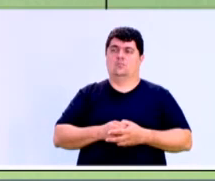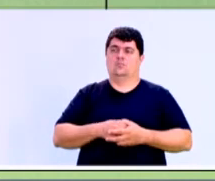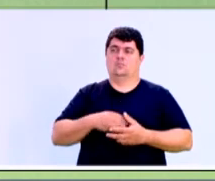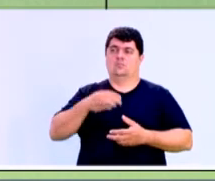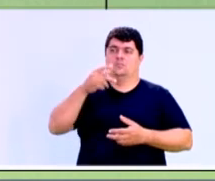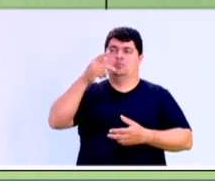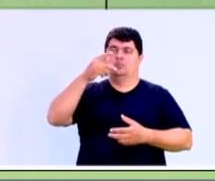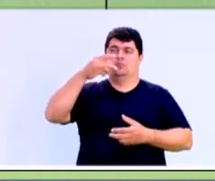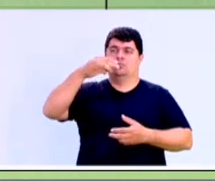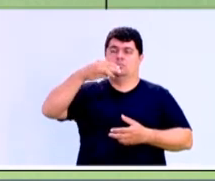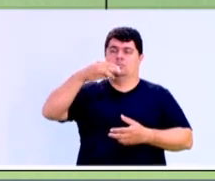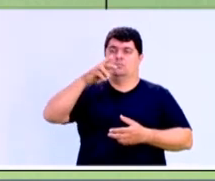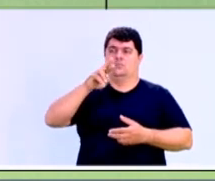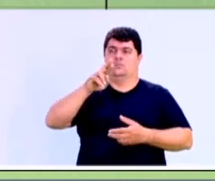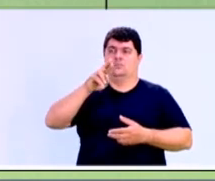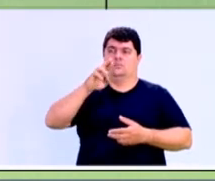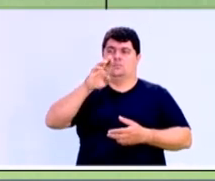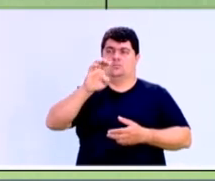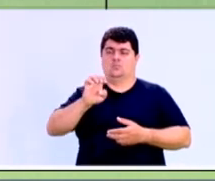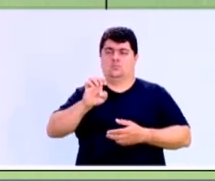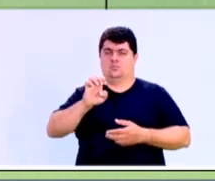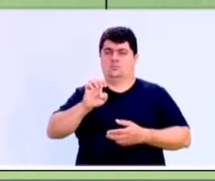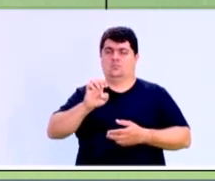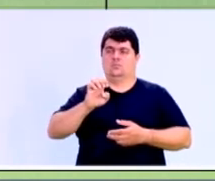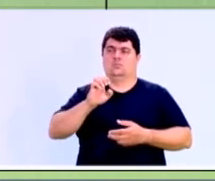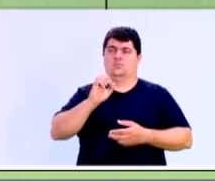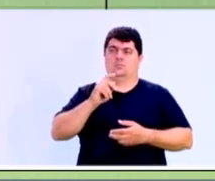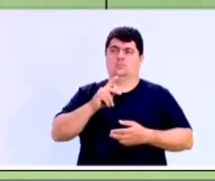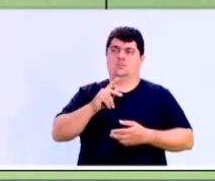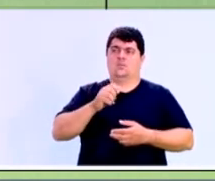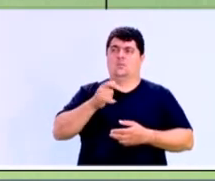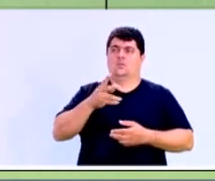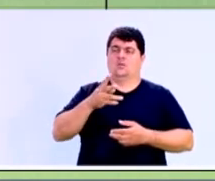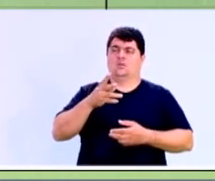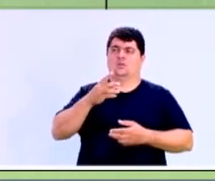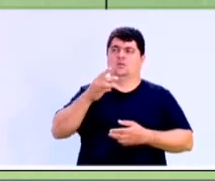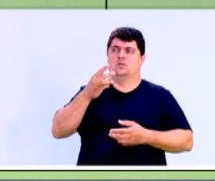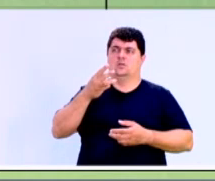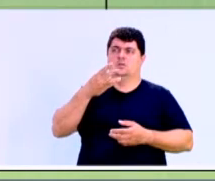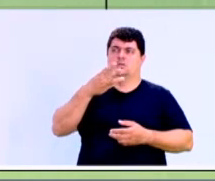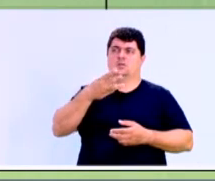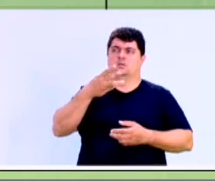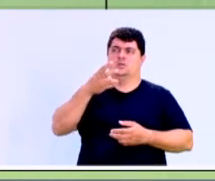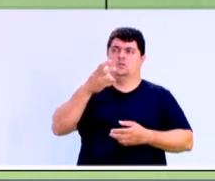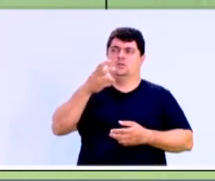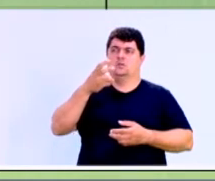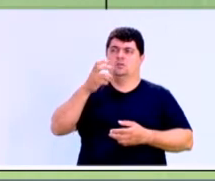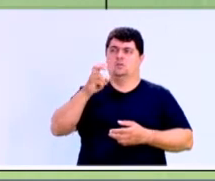prazo médio de rotação de estoque, correto? Que é quantos dias?